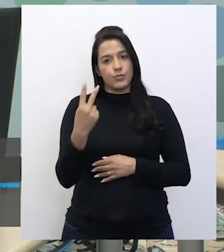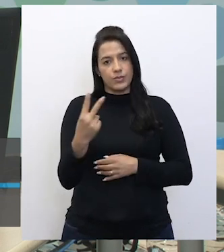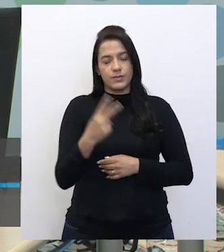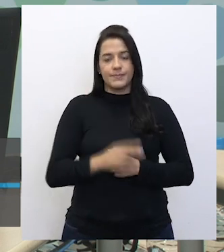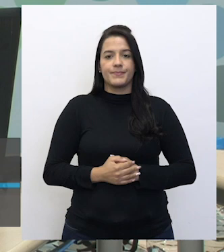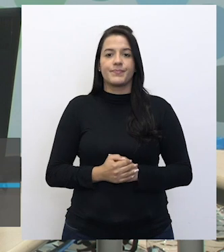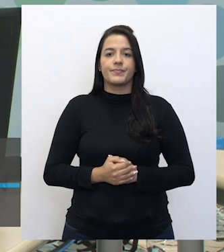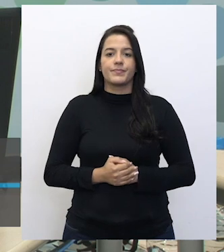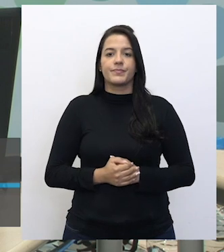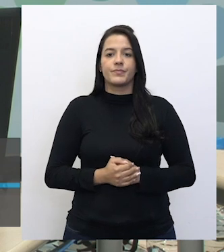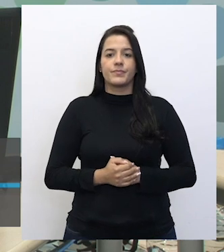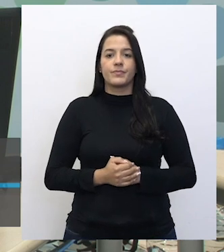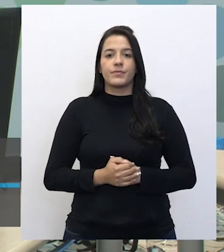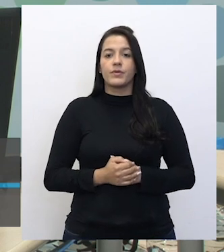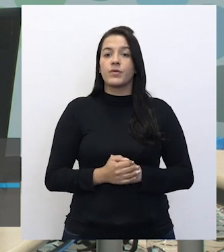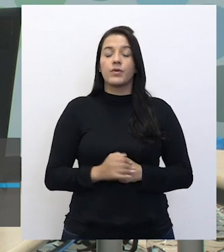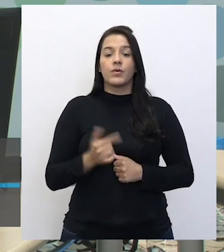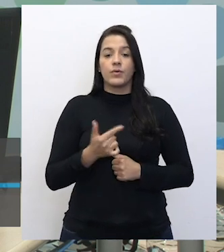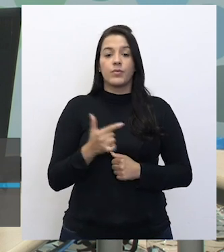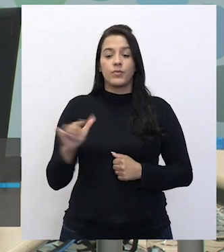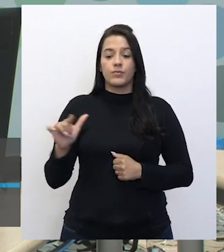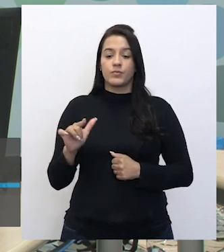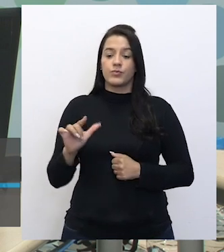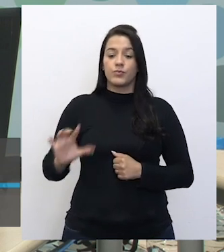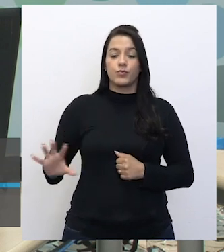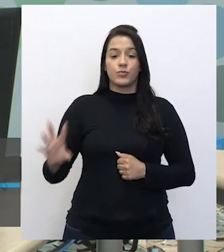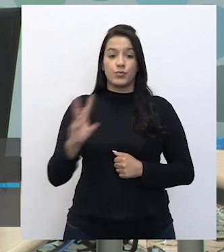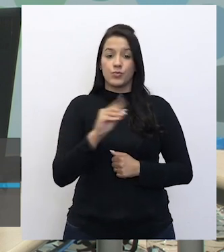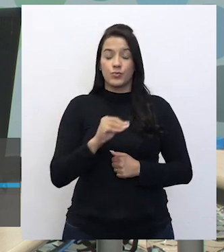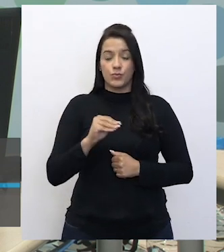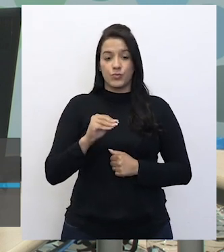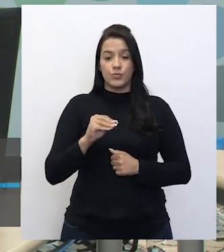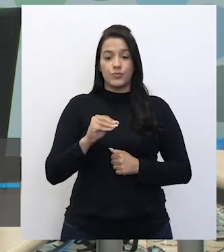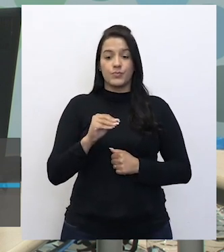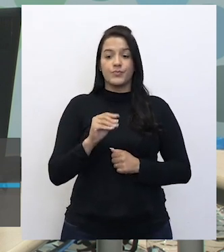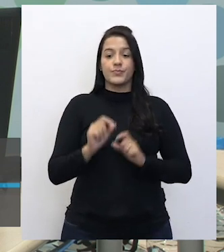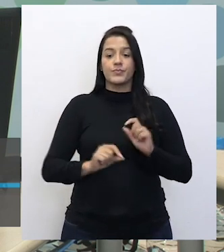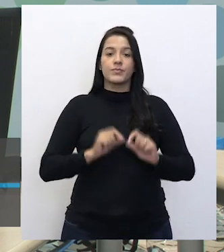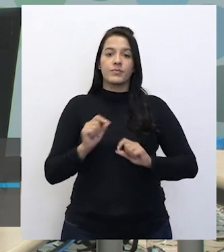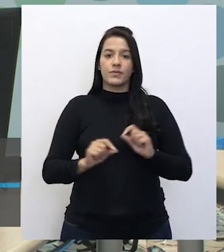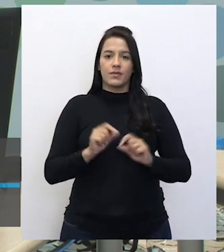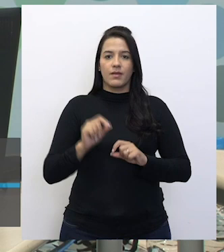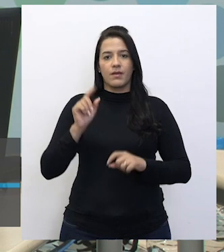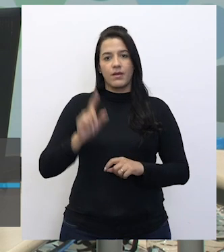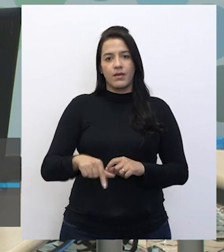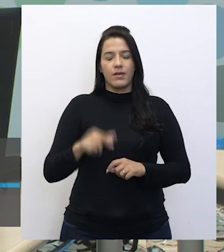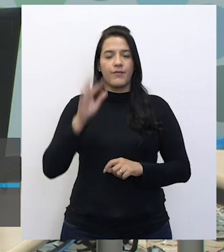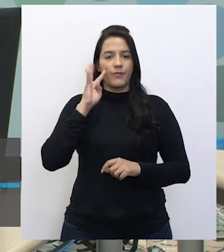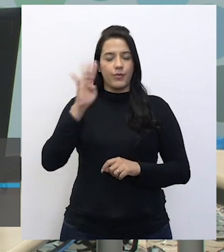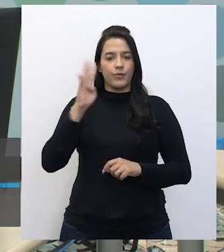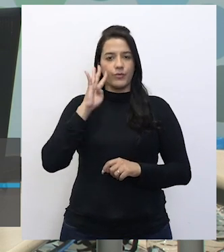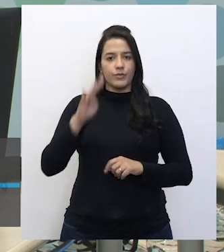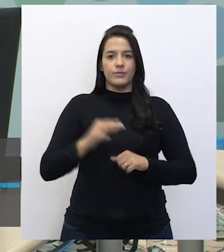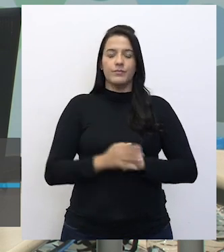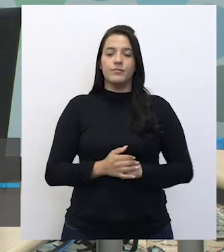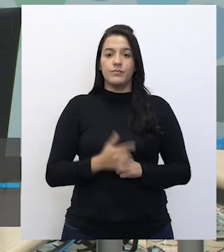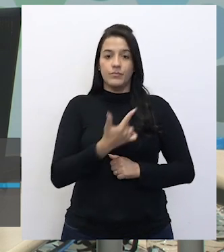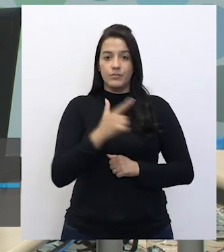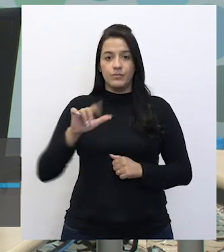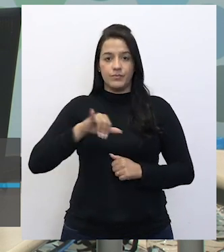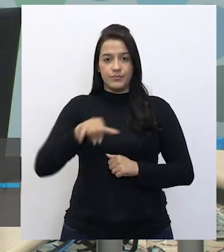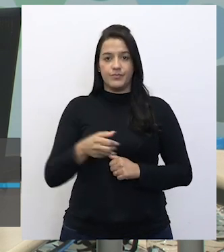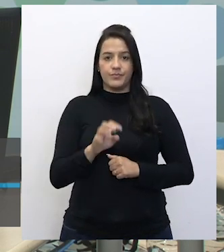Professor Severino, de médico, filósofo e louco, todo mundo tem um pouco. Legal, professor, adorei. Professor Jefferson, o